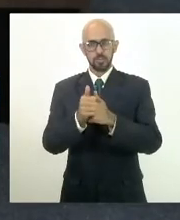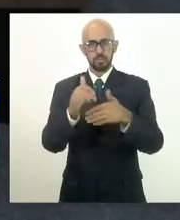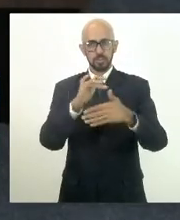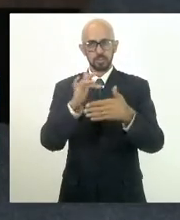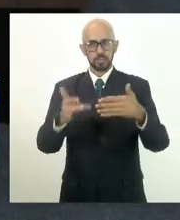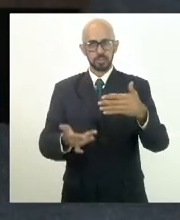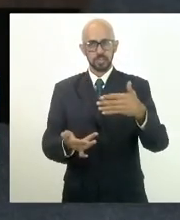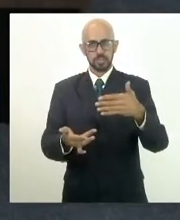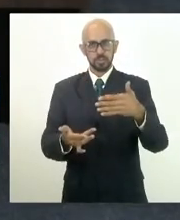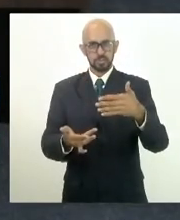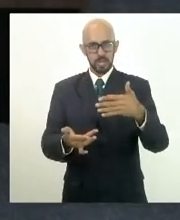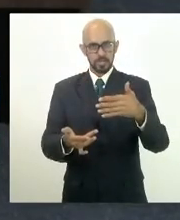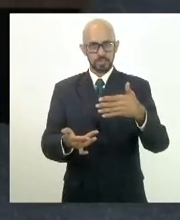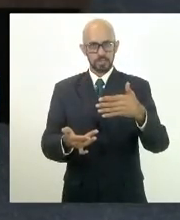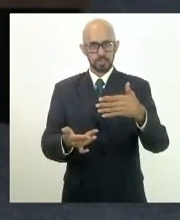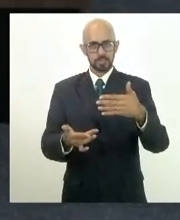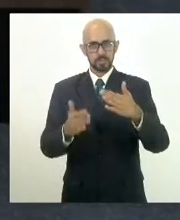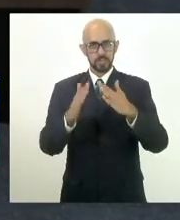sociais.